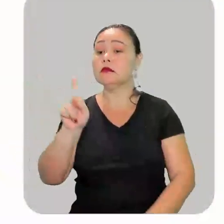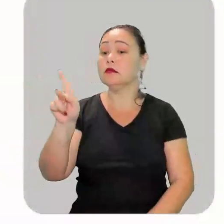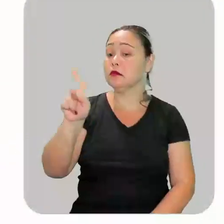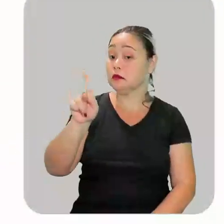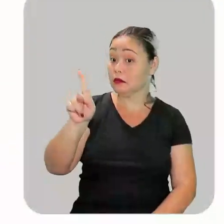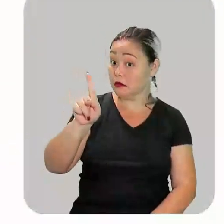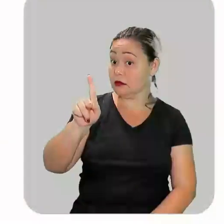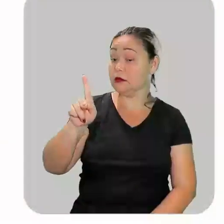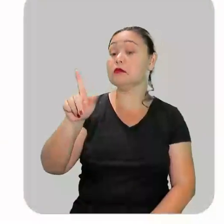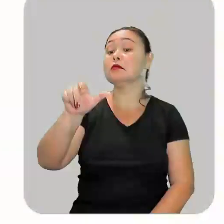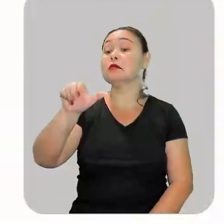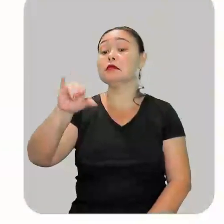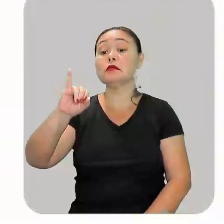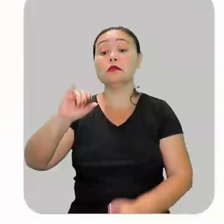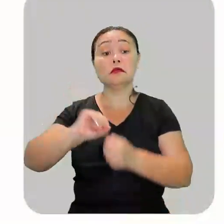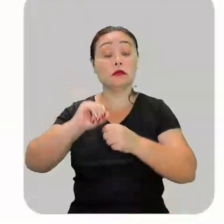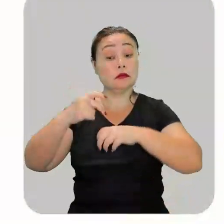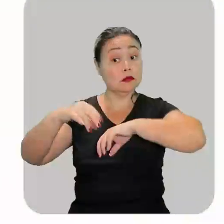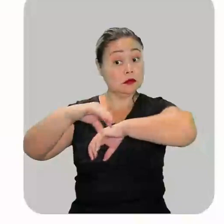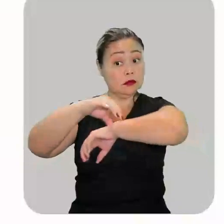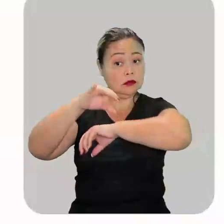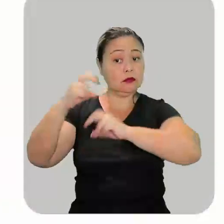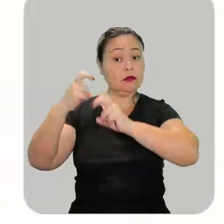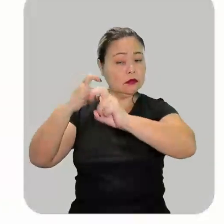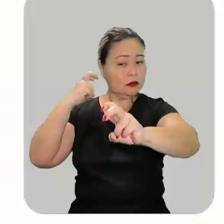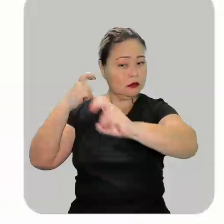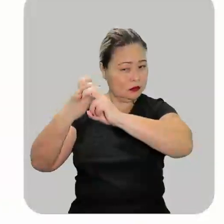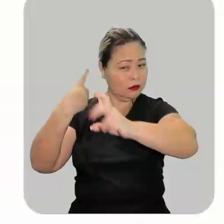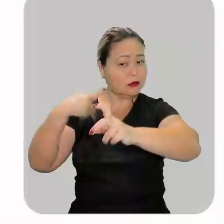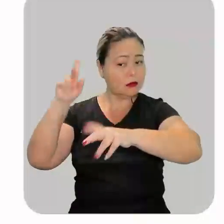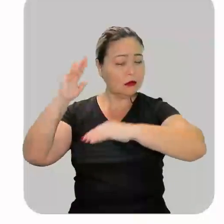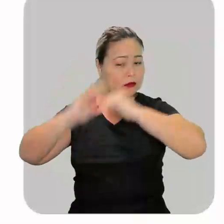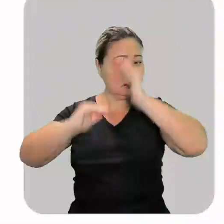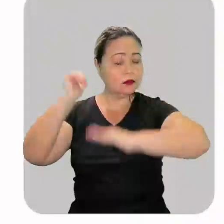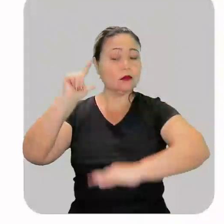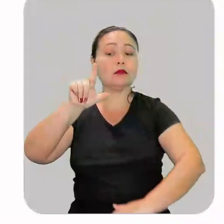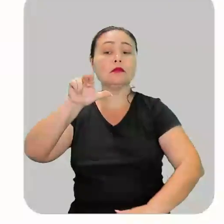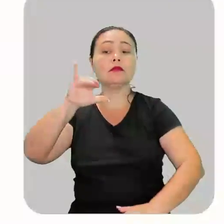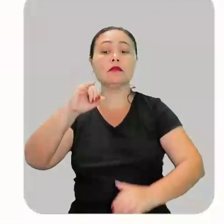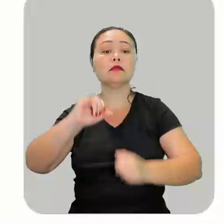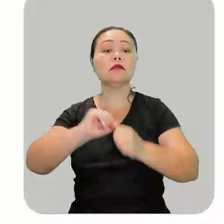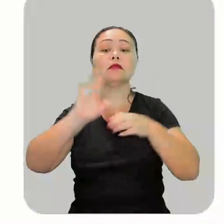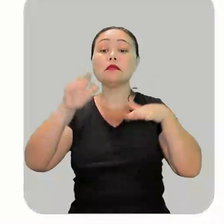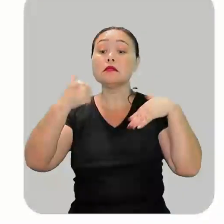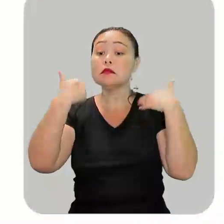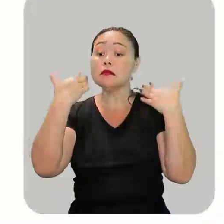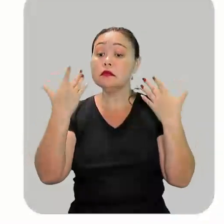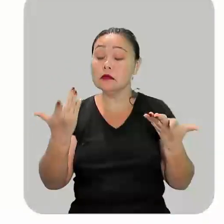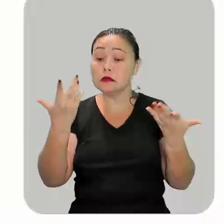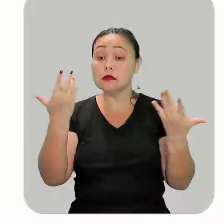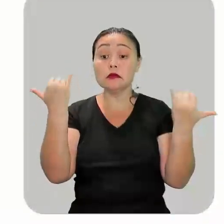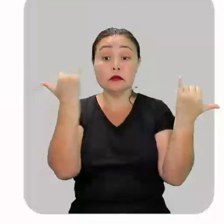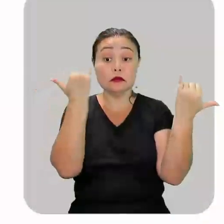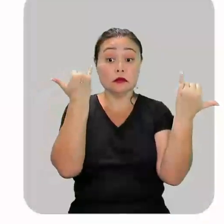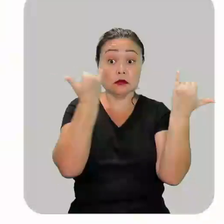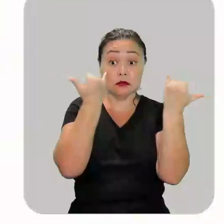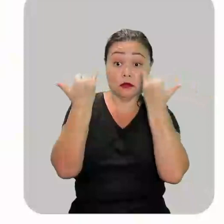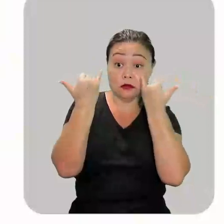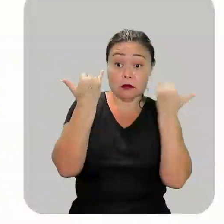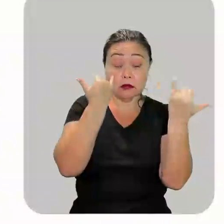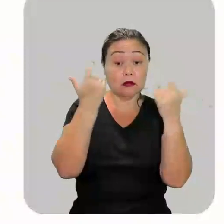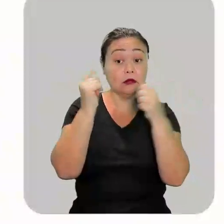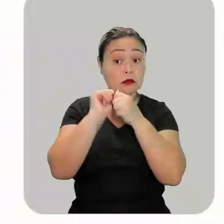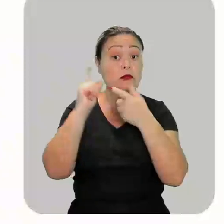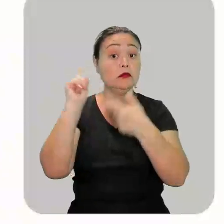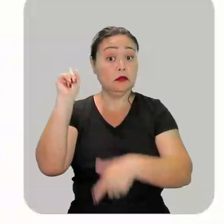professora Lucy pela arquiteta Lucy Então, bora ver, né? Então, ele deu algumas informações aqui, e essa